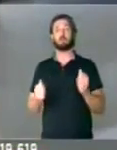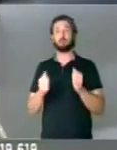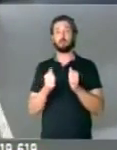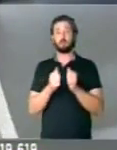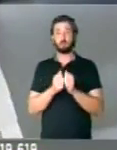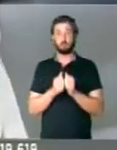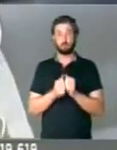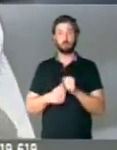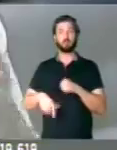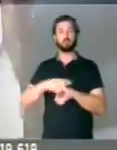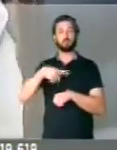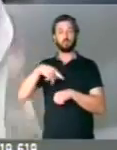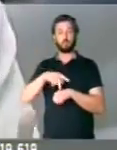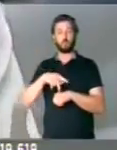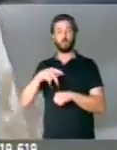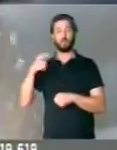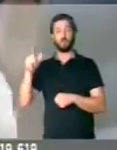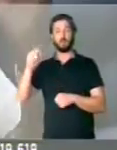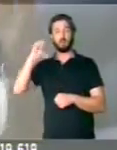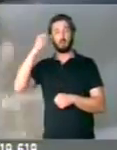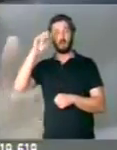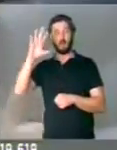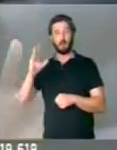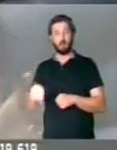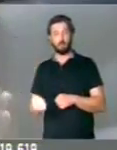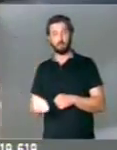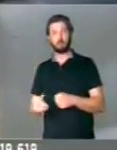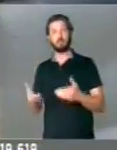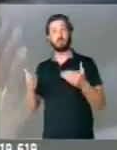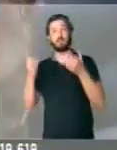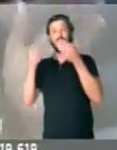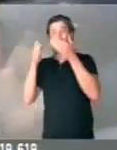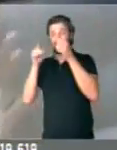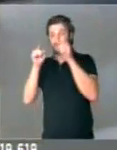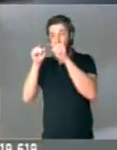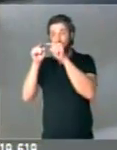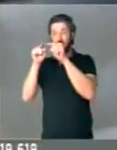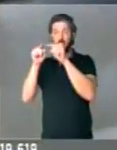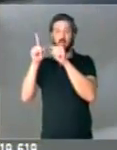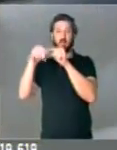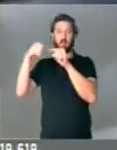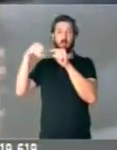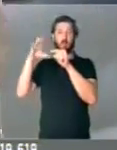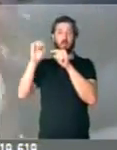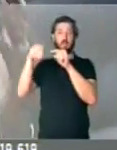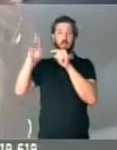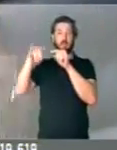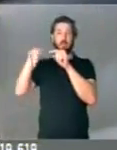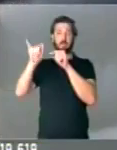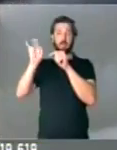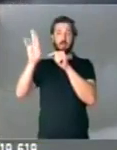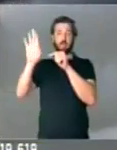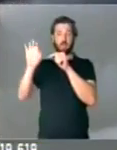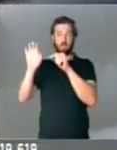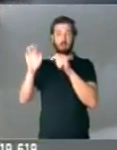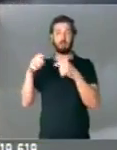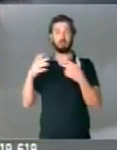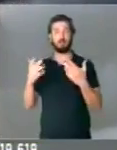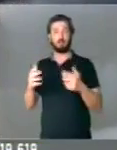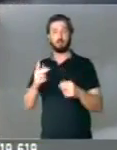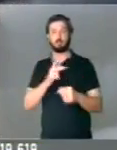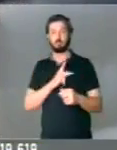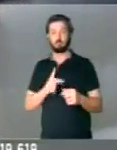junto aos países da África e, neste caso, da área de Moçambique. Senhor presidente, é